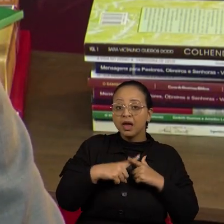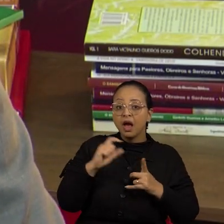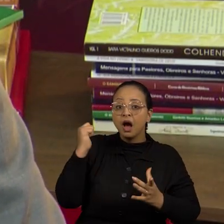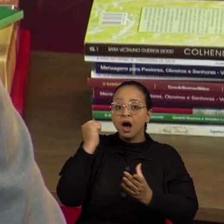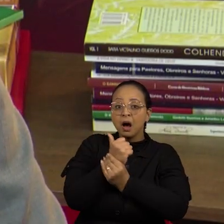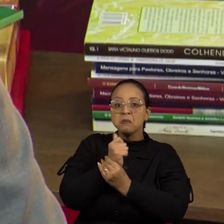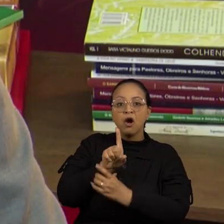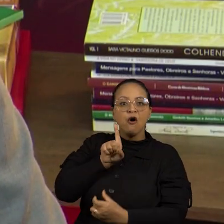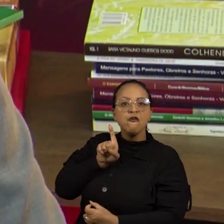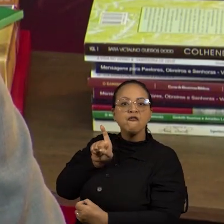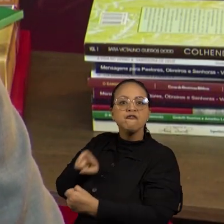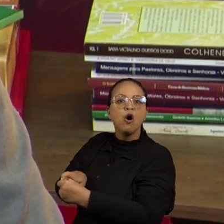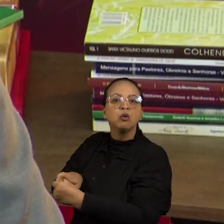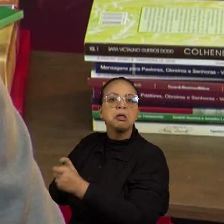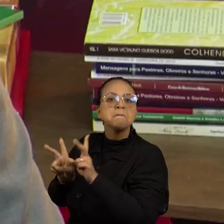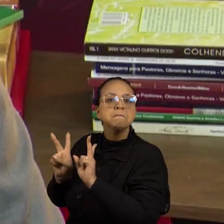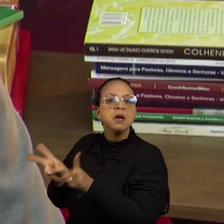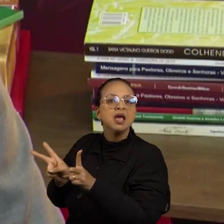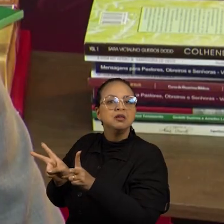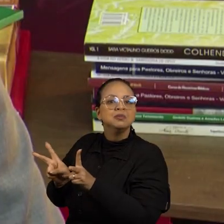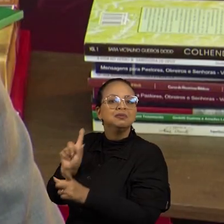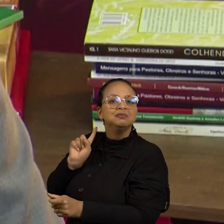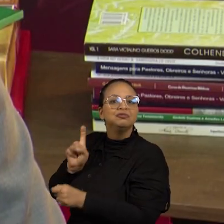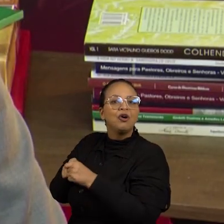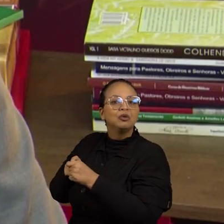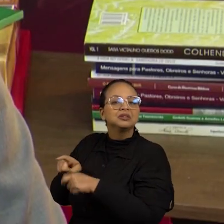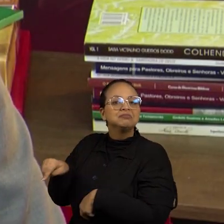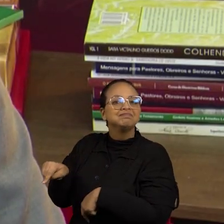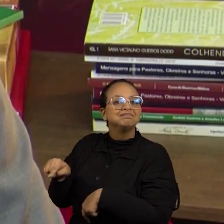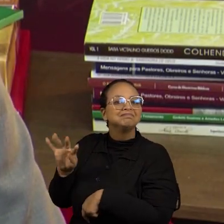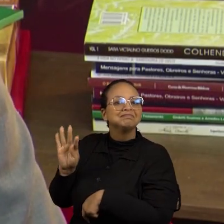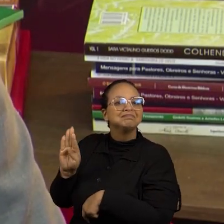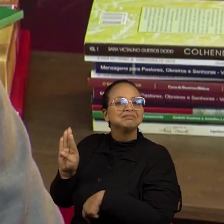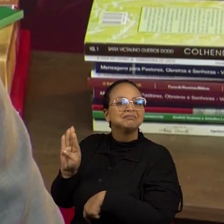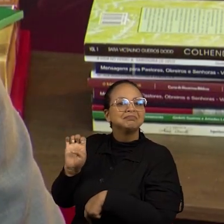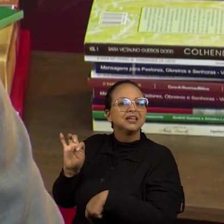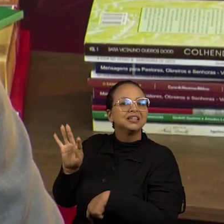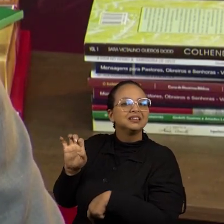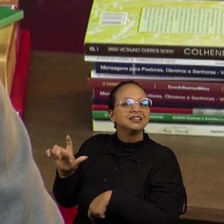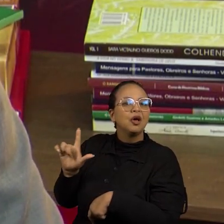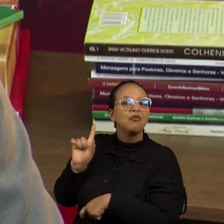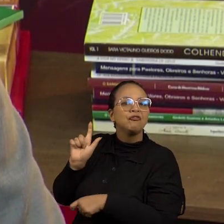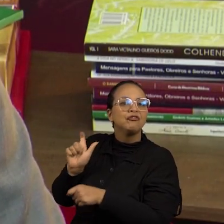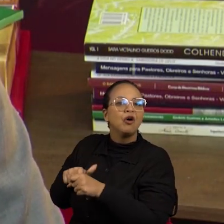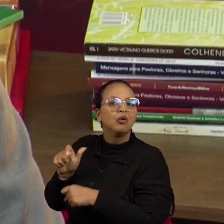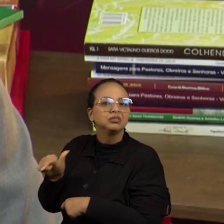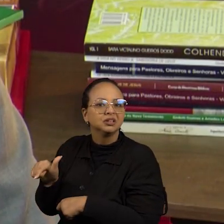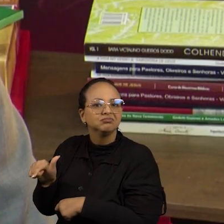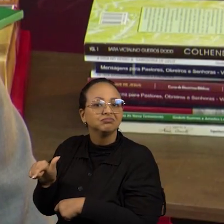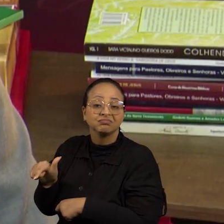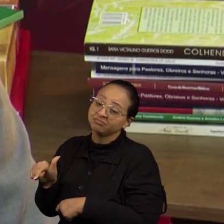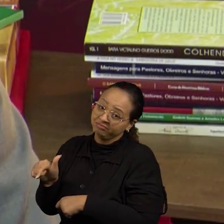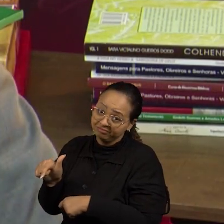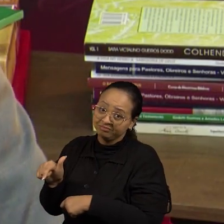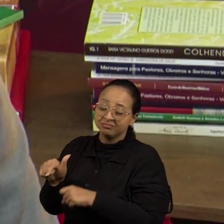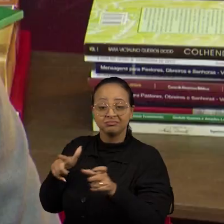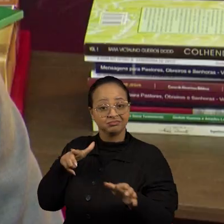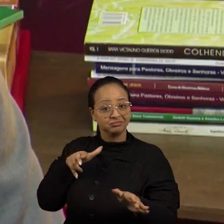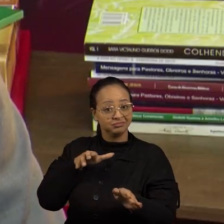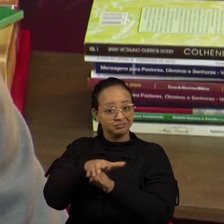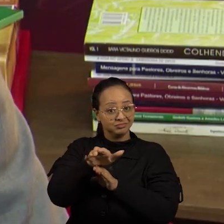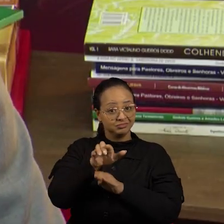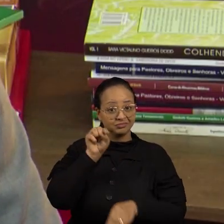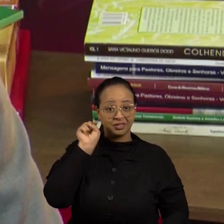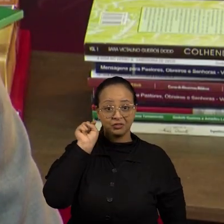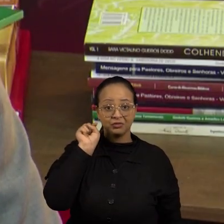volta. Ele volta para o mesmo lugar. Ele volta para o mesmo lugar. Para a casa de Deus. Eu vou voltar para a casa de Deus, né? Então fica esse convite